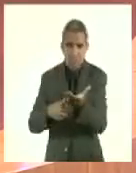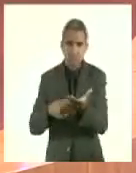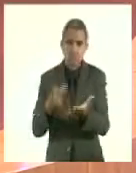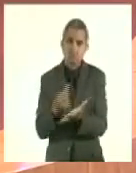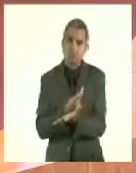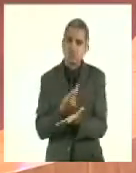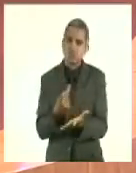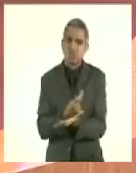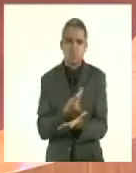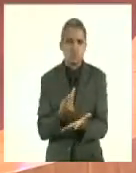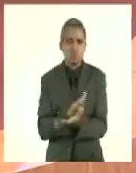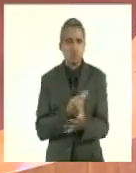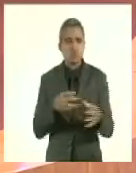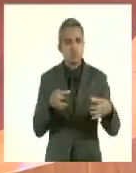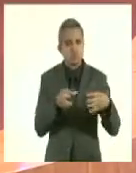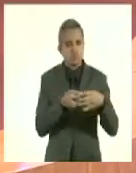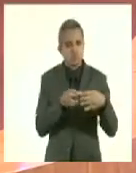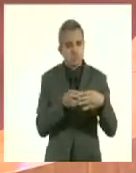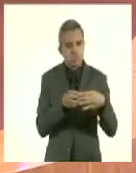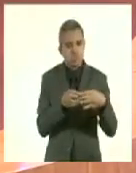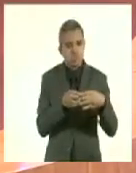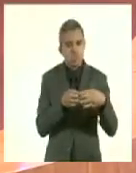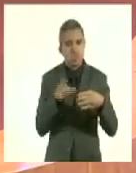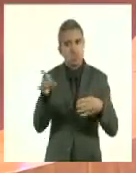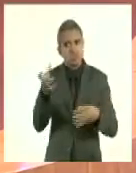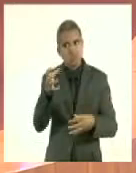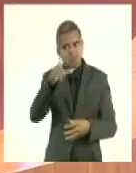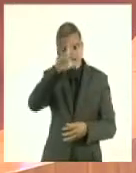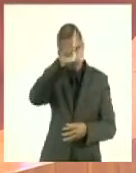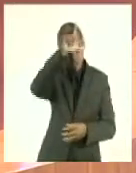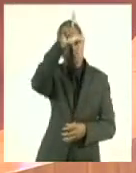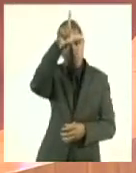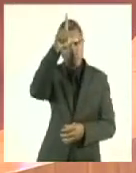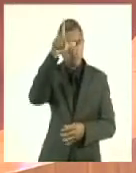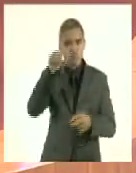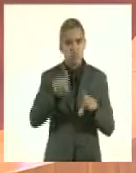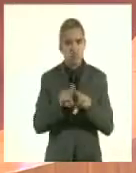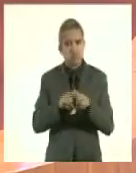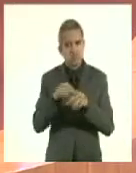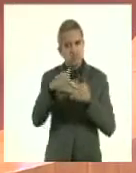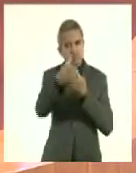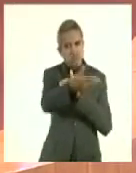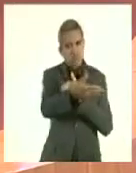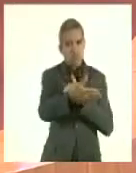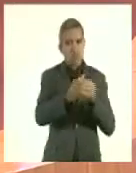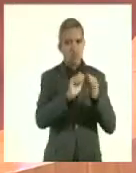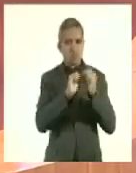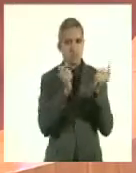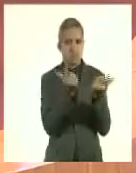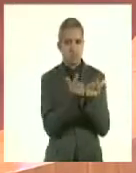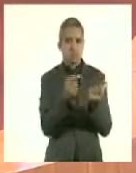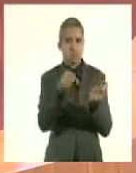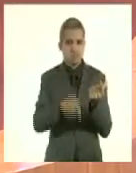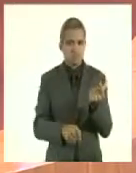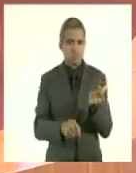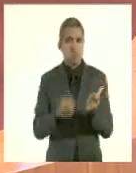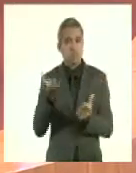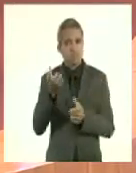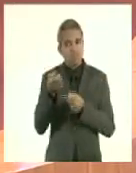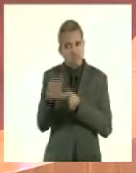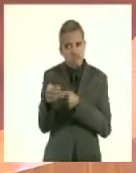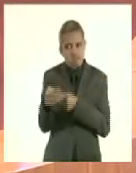que Vossa Excelência tenta liderar aqui e fora desta casa, com o fito de desgastar o